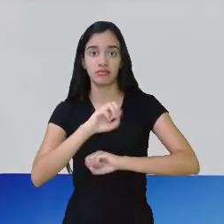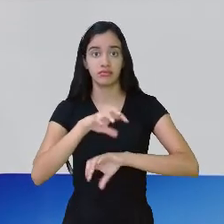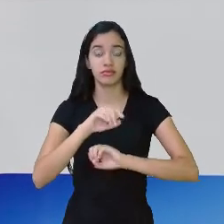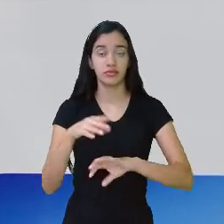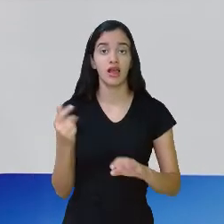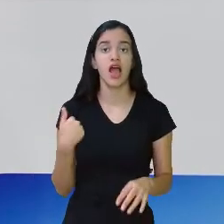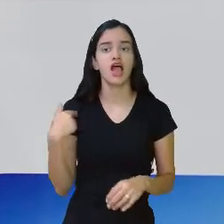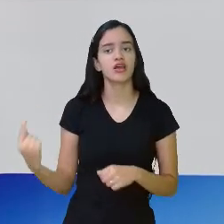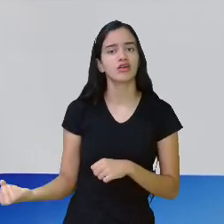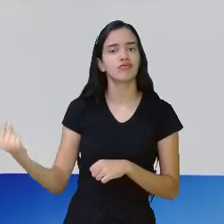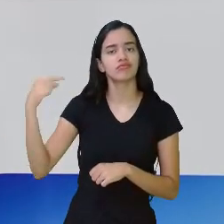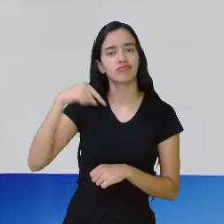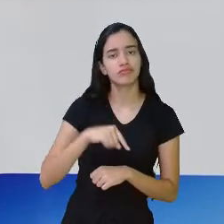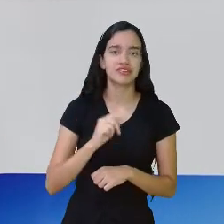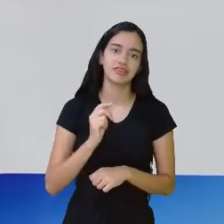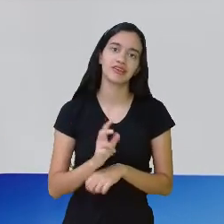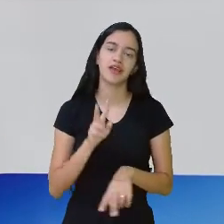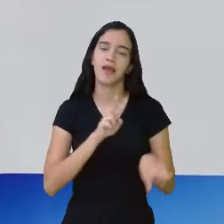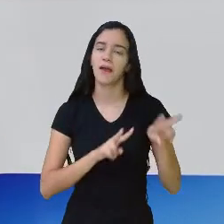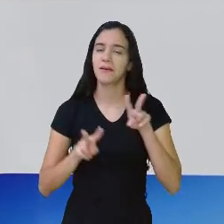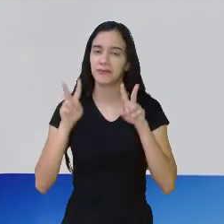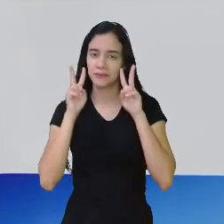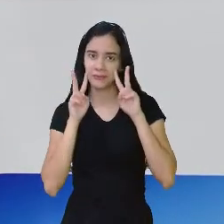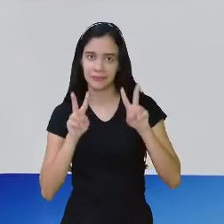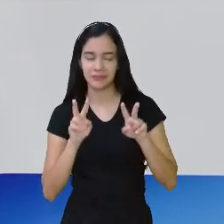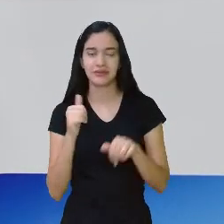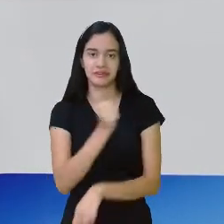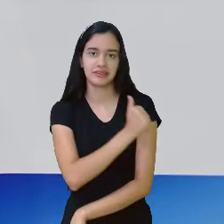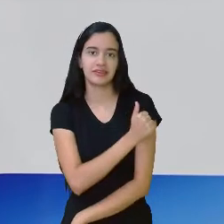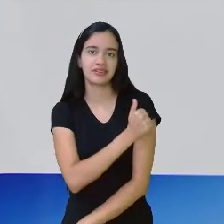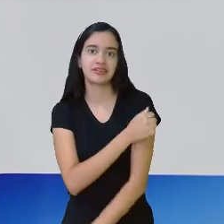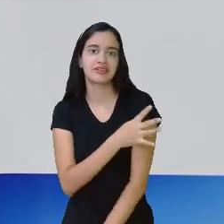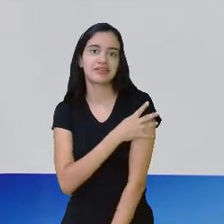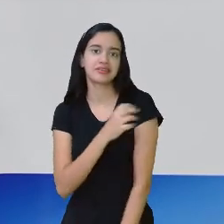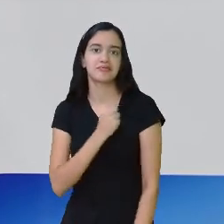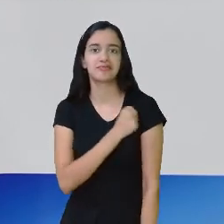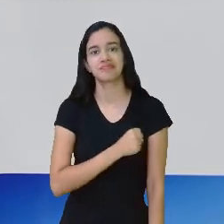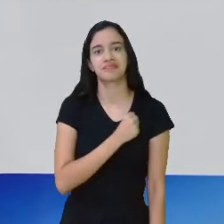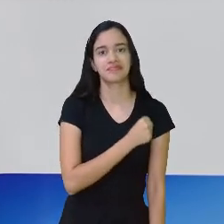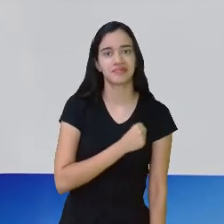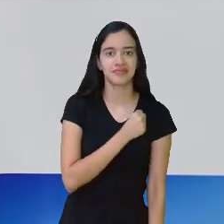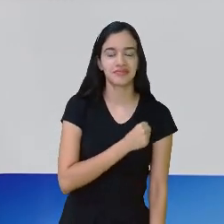eu vim rever os estudantes do 4º ano, matar a saudade